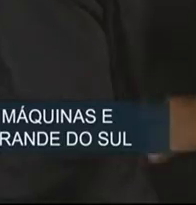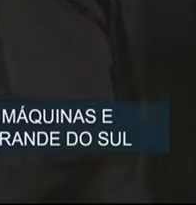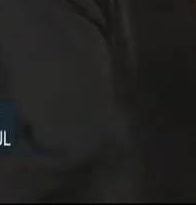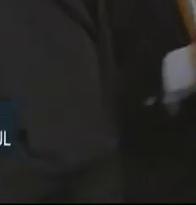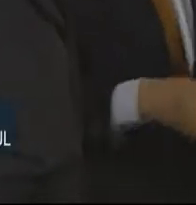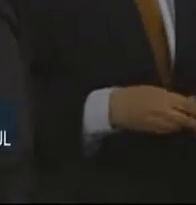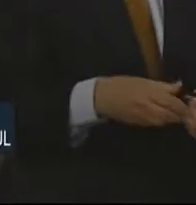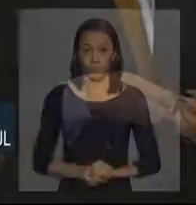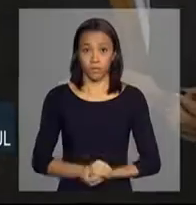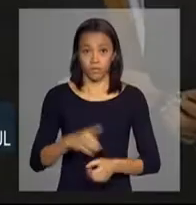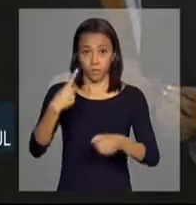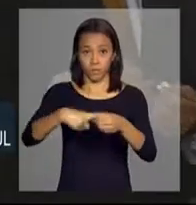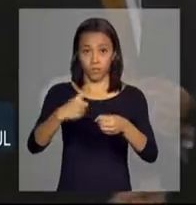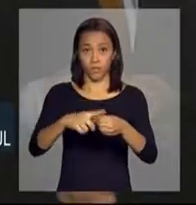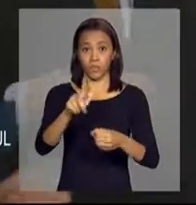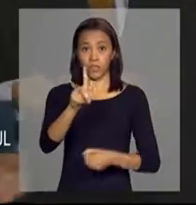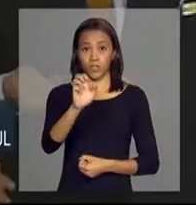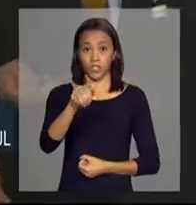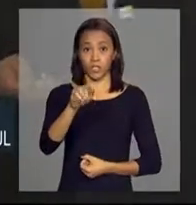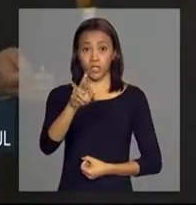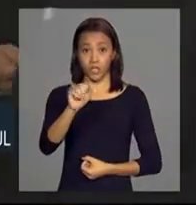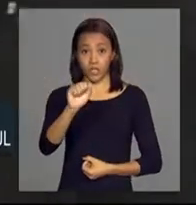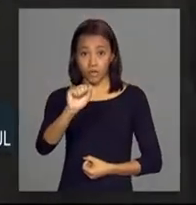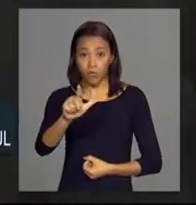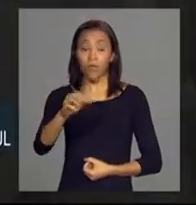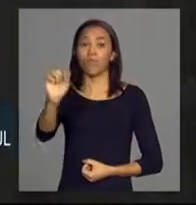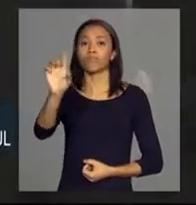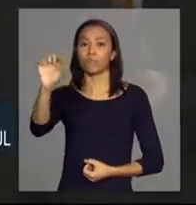General Câmara, prefeito Darcy Garcia de Freitas.